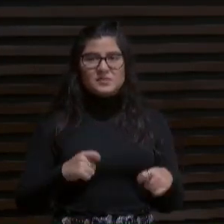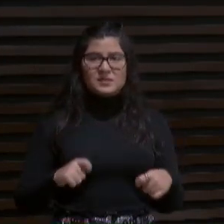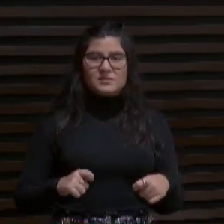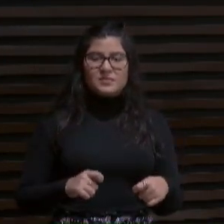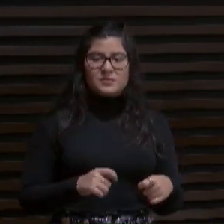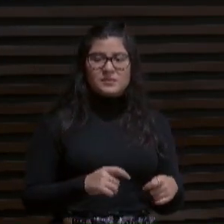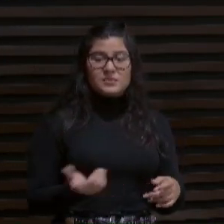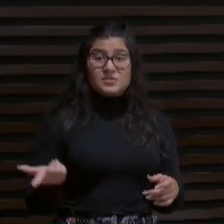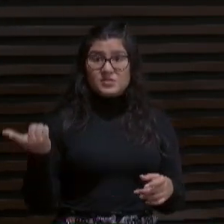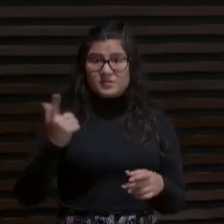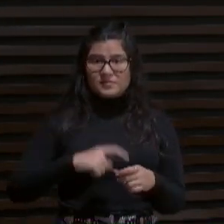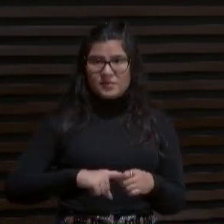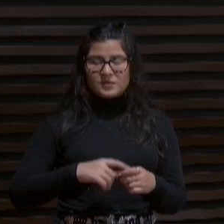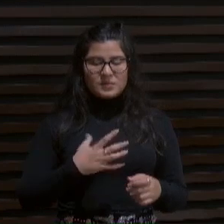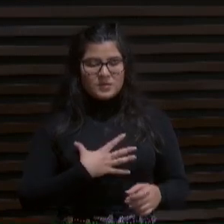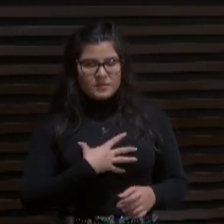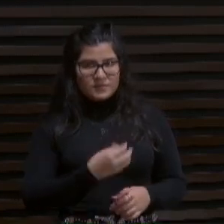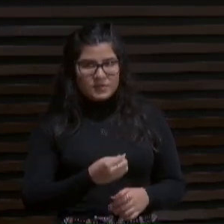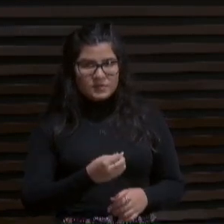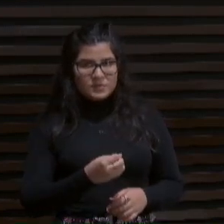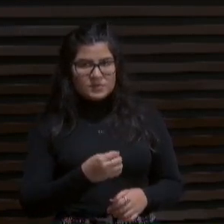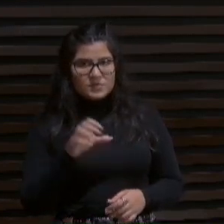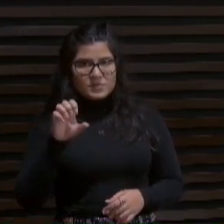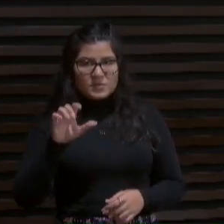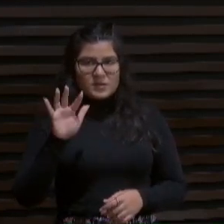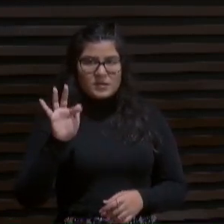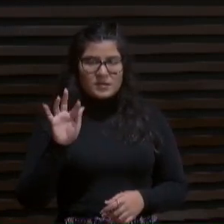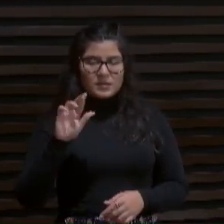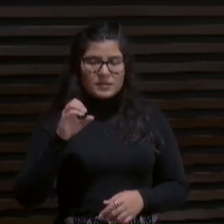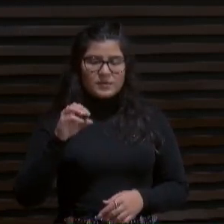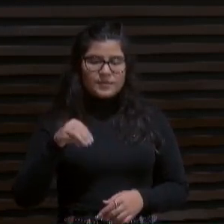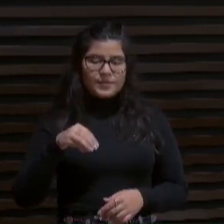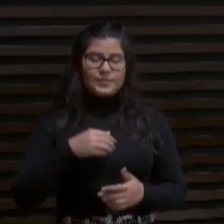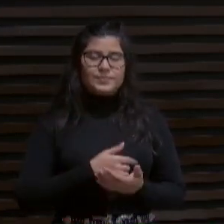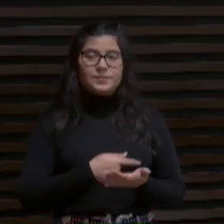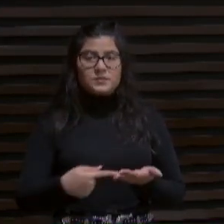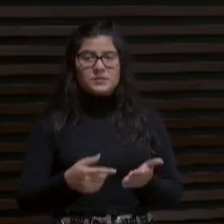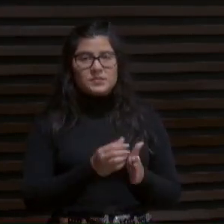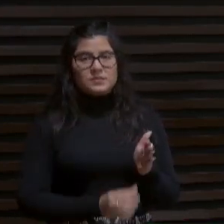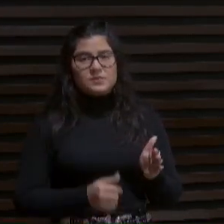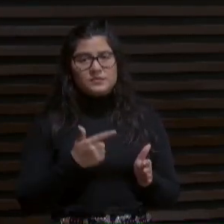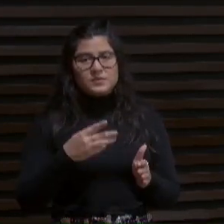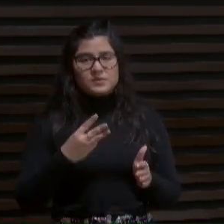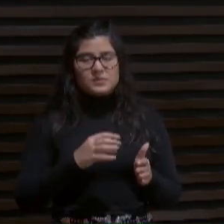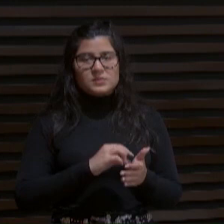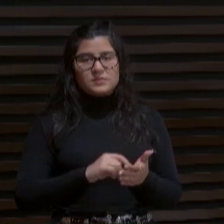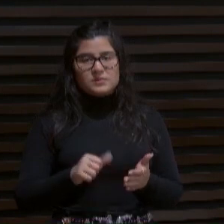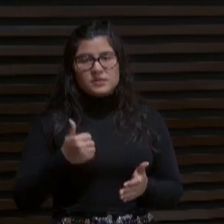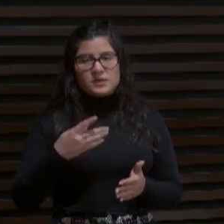Efron. E aí então em Gênesis 23, a partir do versículo 14, nós lemos o seguinte: